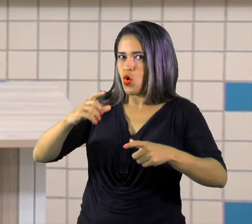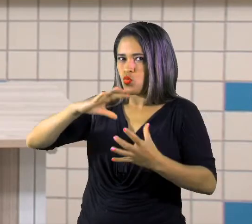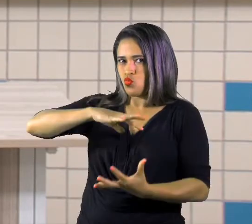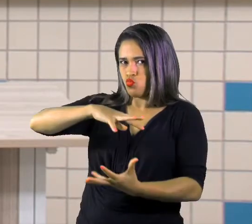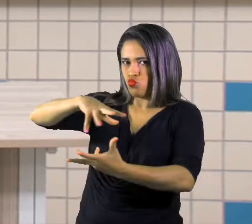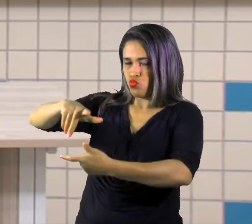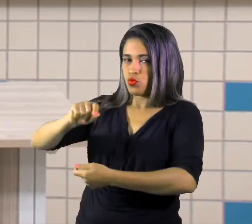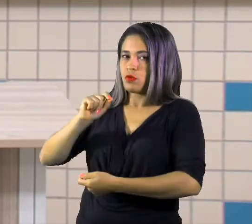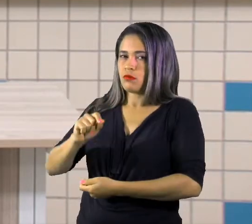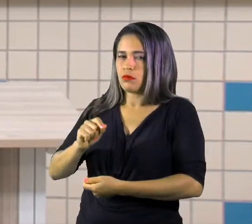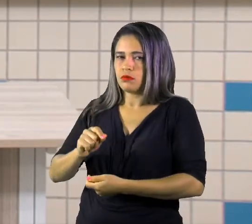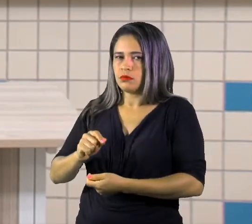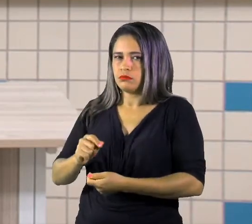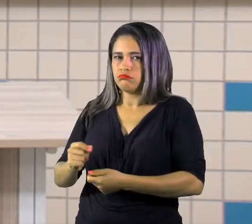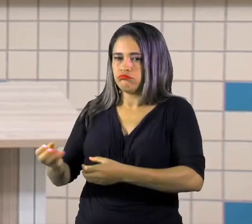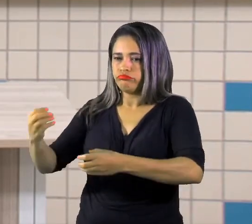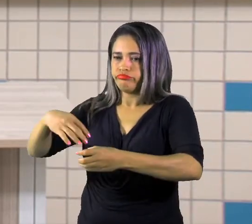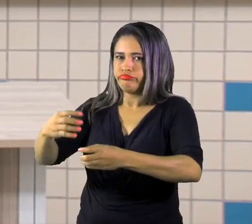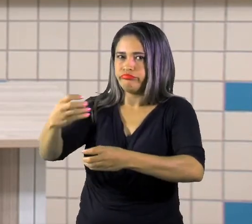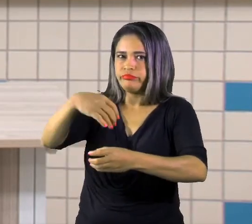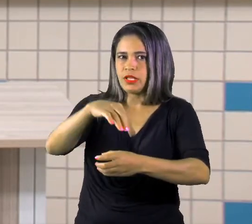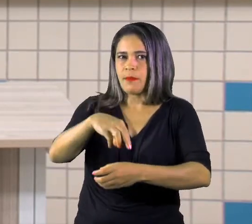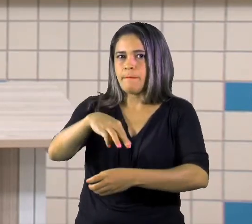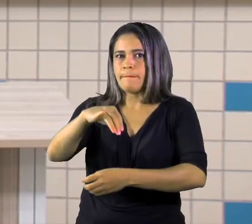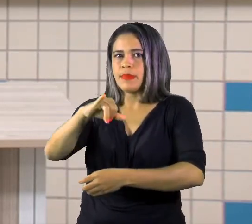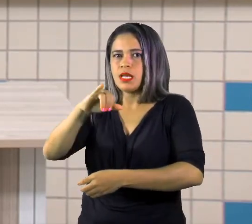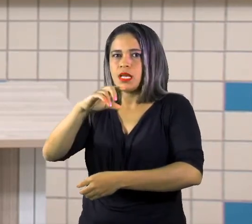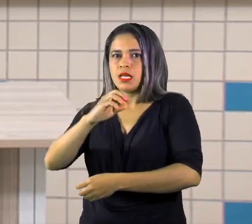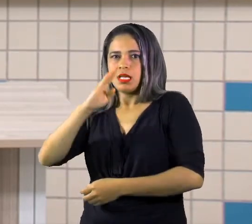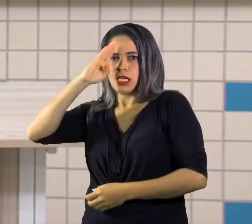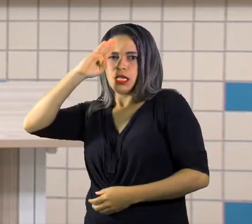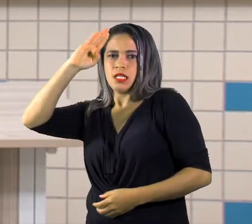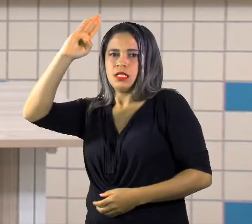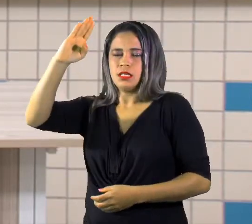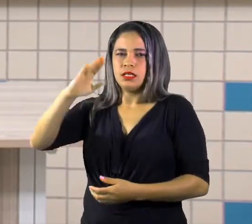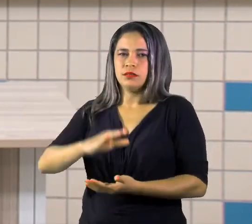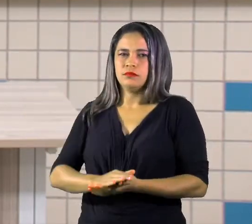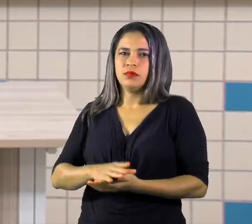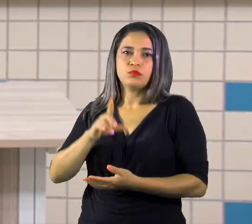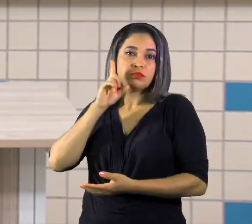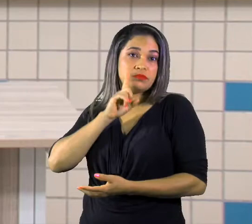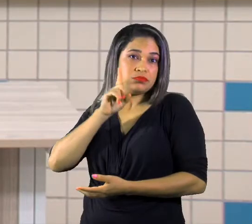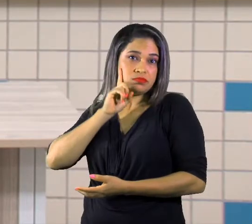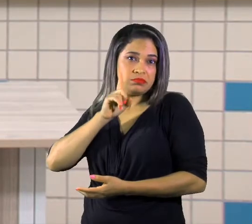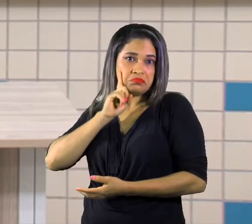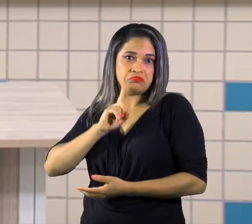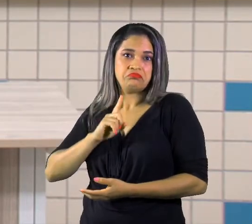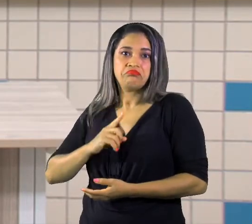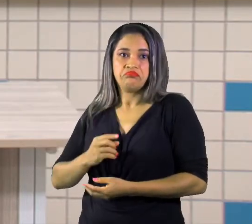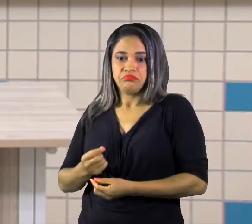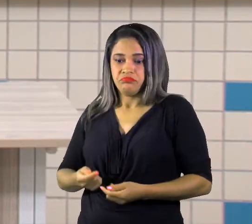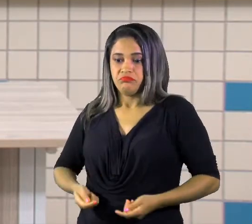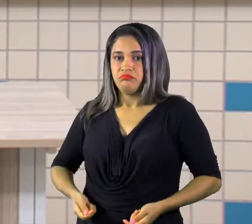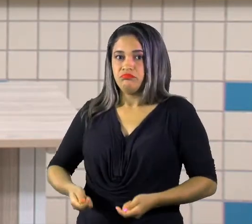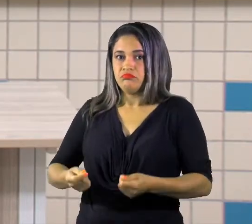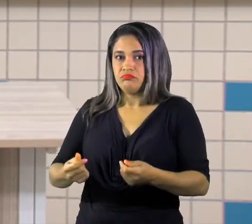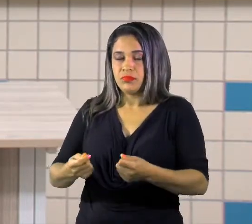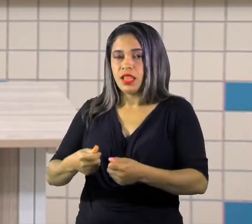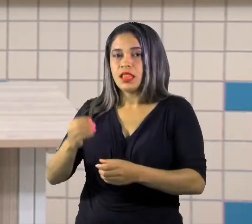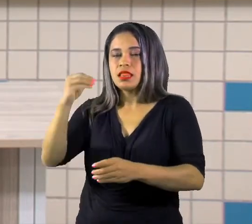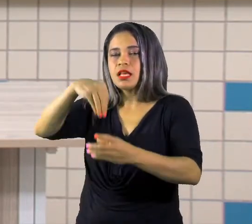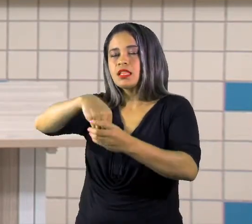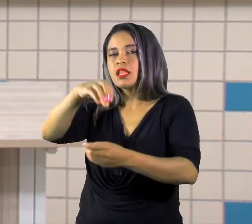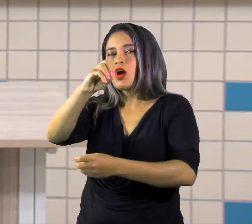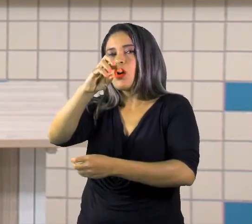o grande investimento militar. Os Estados Unidos têm uma grande participação financeira dentro da OTAN.